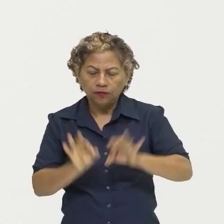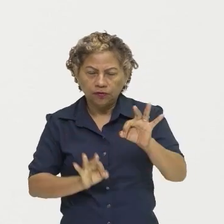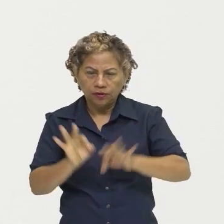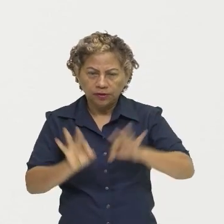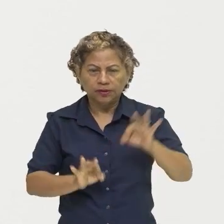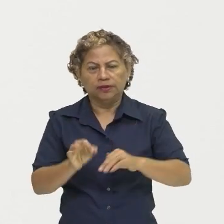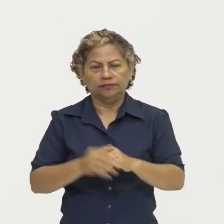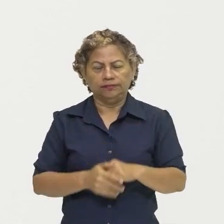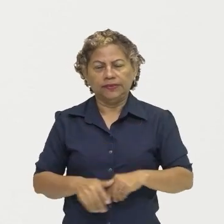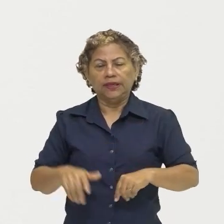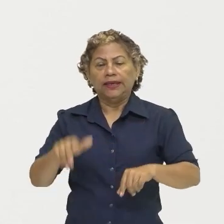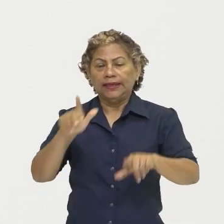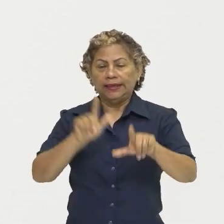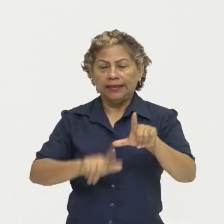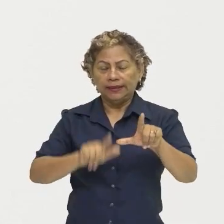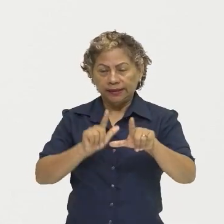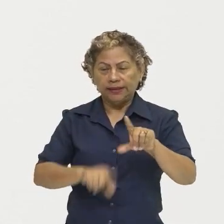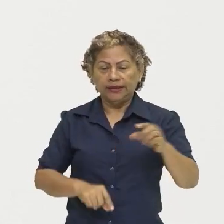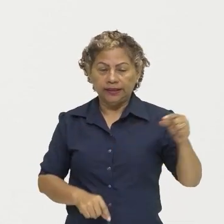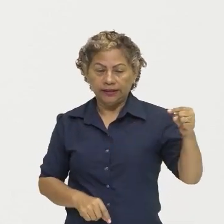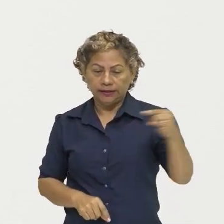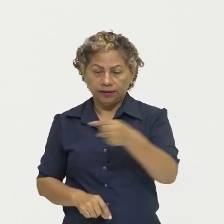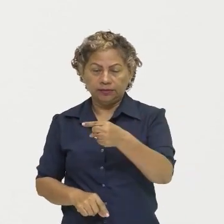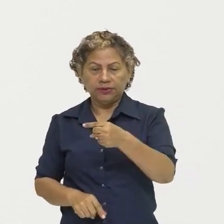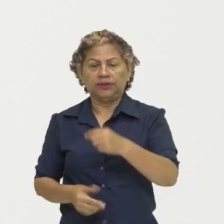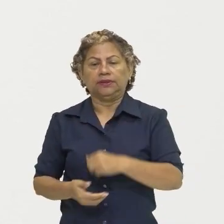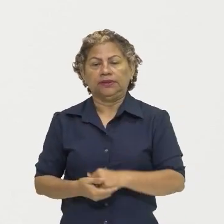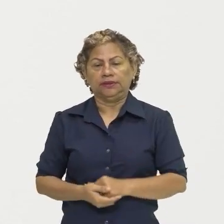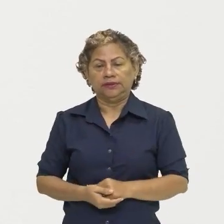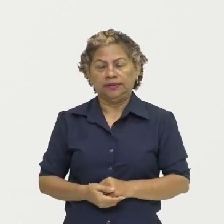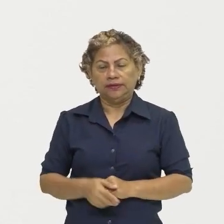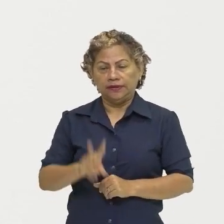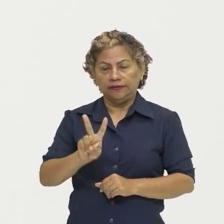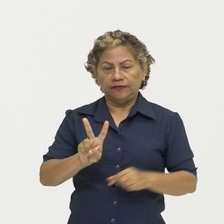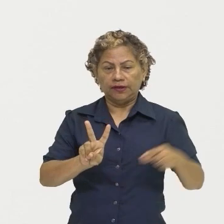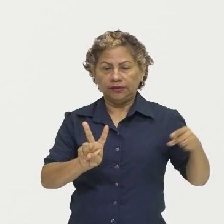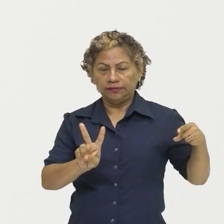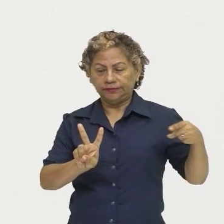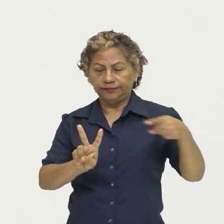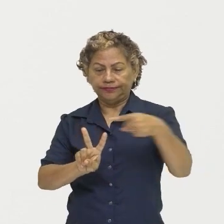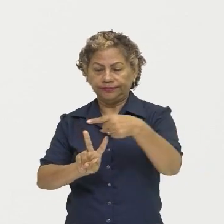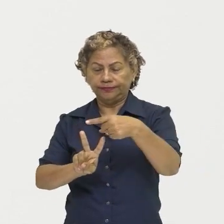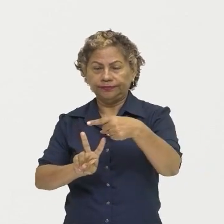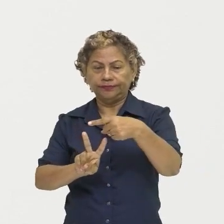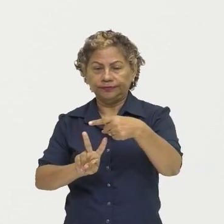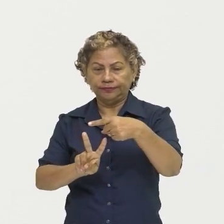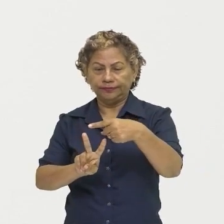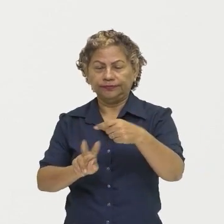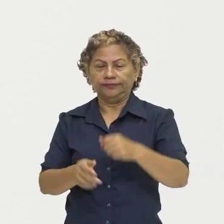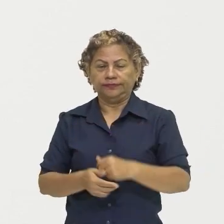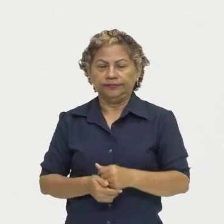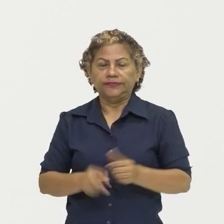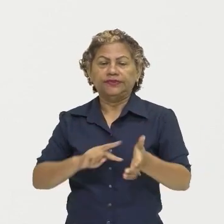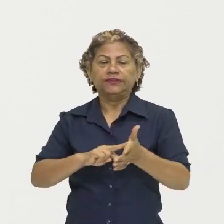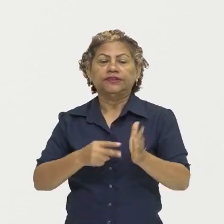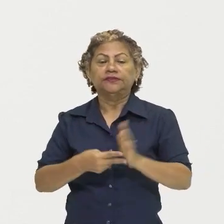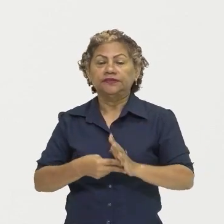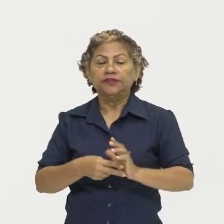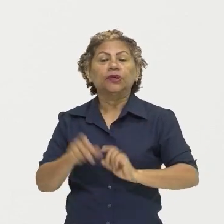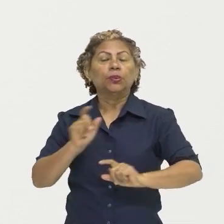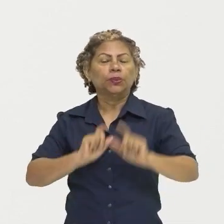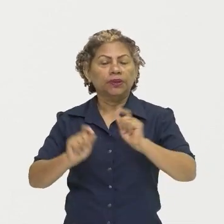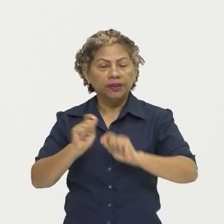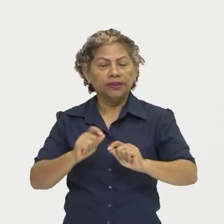A letra com uma seta. E isto implica em dizer que ela está em quê? Em módulo. Ou